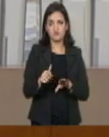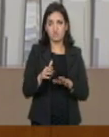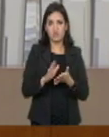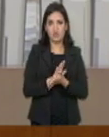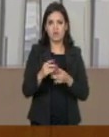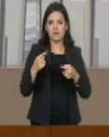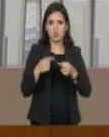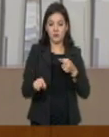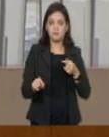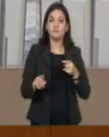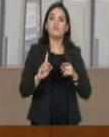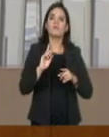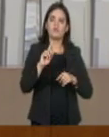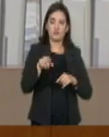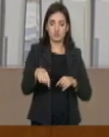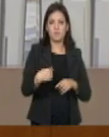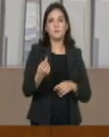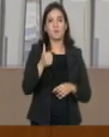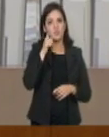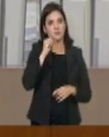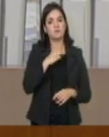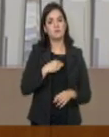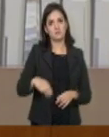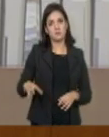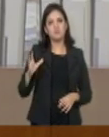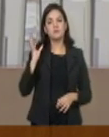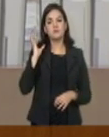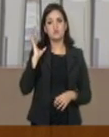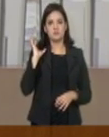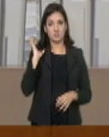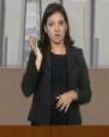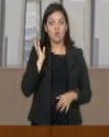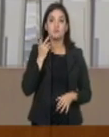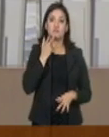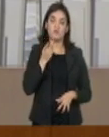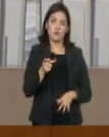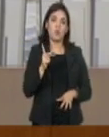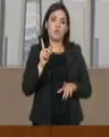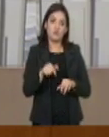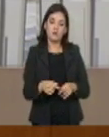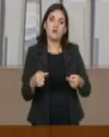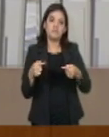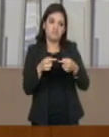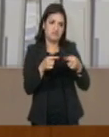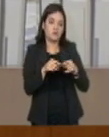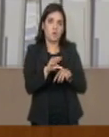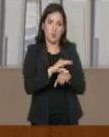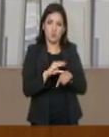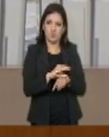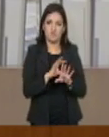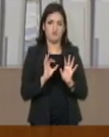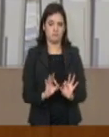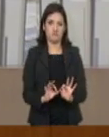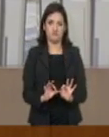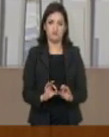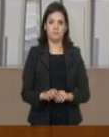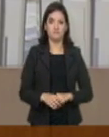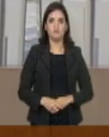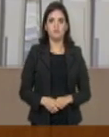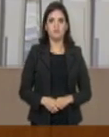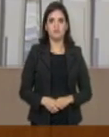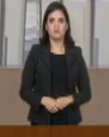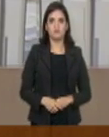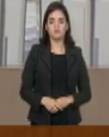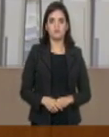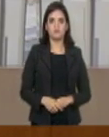E depois concluiu exatamente por entender que o dispositivo tem conformidade com o texto. O plenário discute possibilidade de prisão